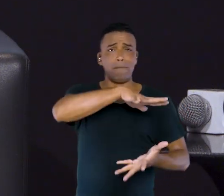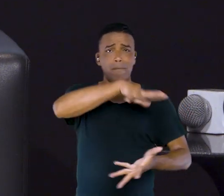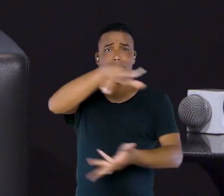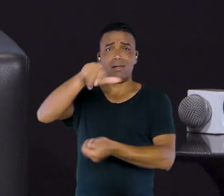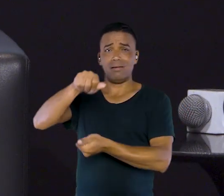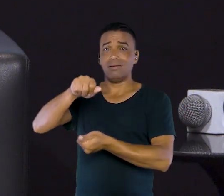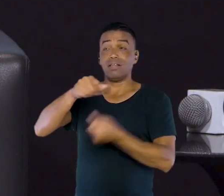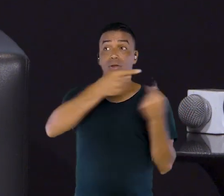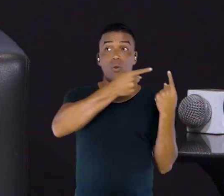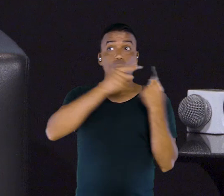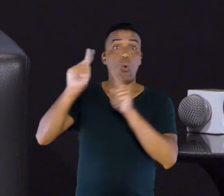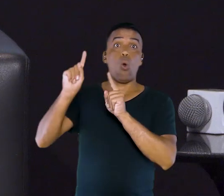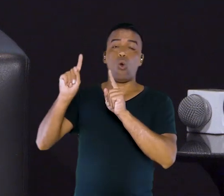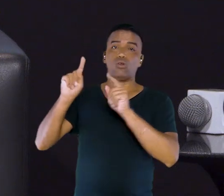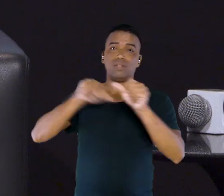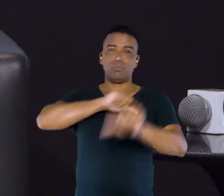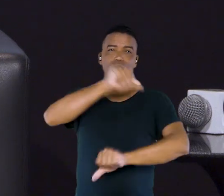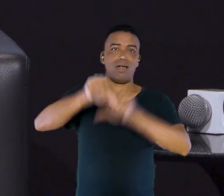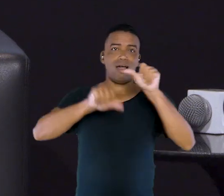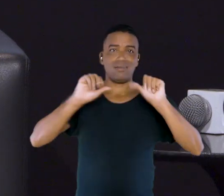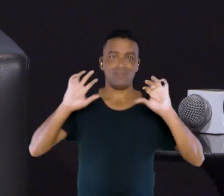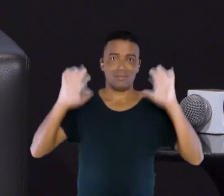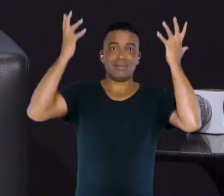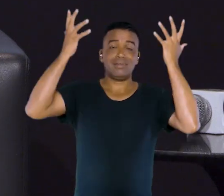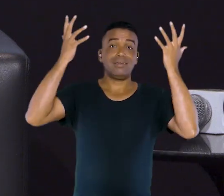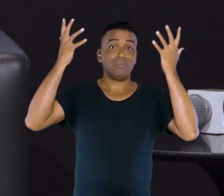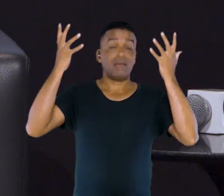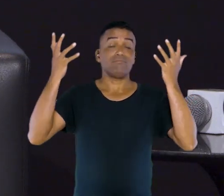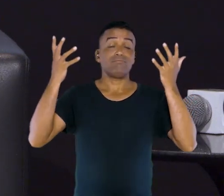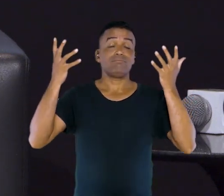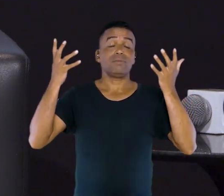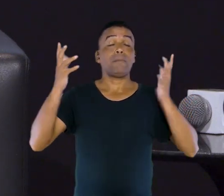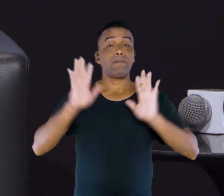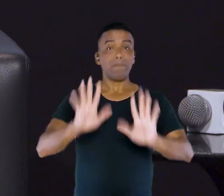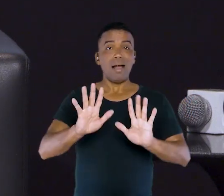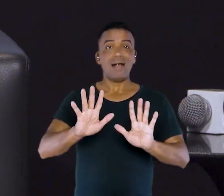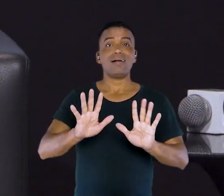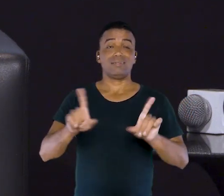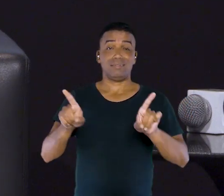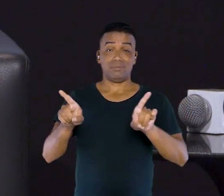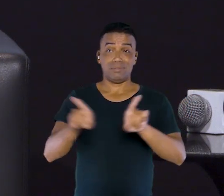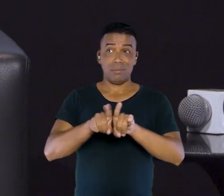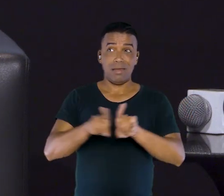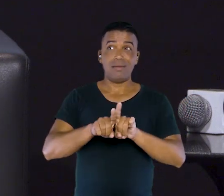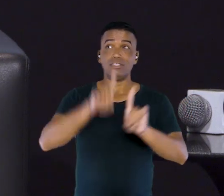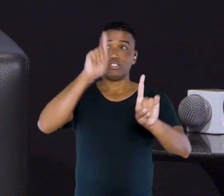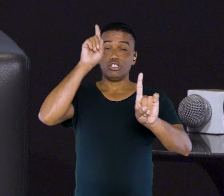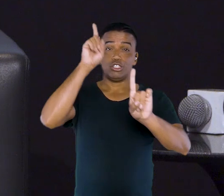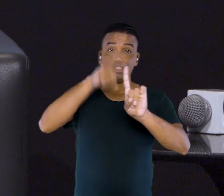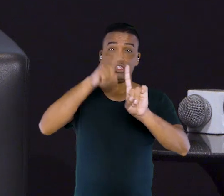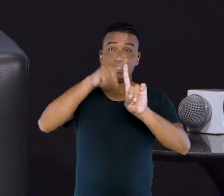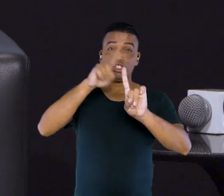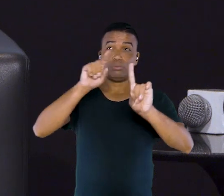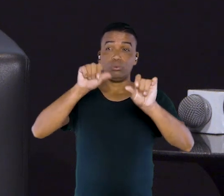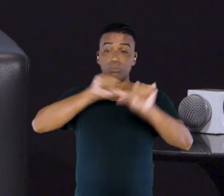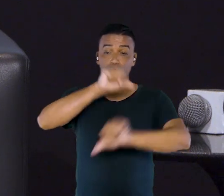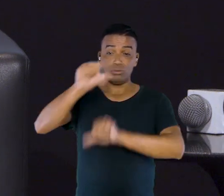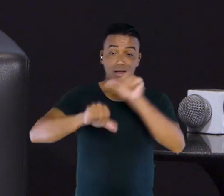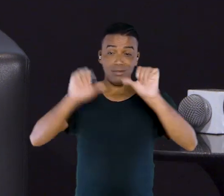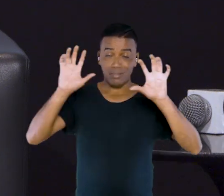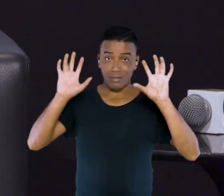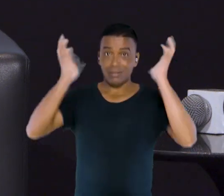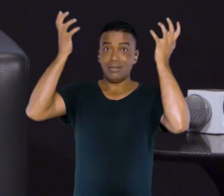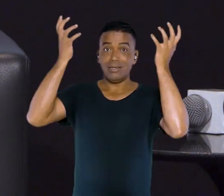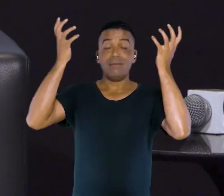está falando sobre ser contra as mudanças climáticas no seu sentido primeiro, mas de que esse tipo de mudança se